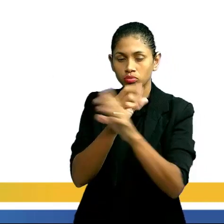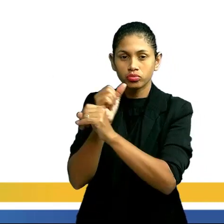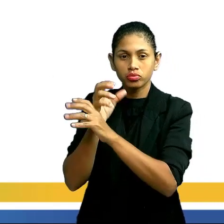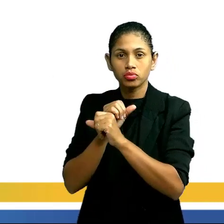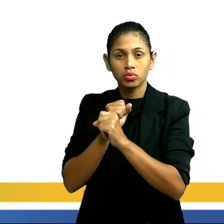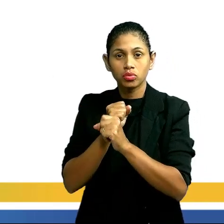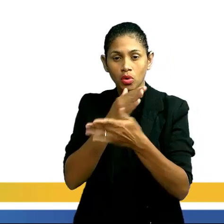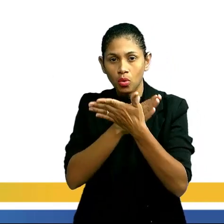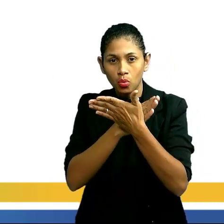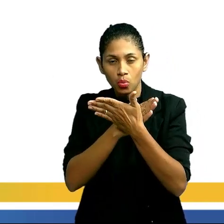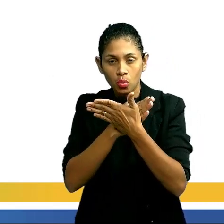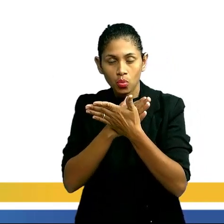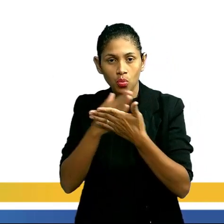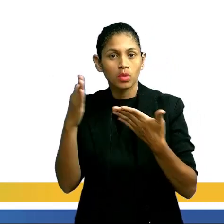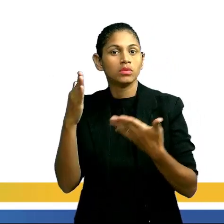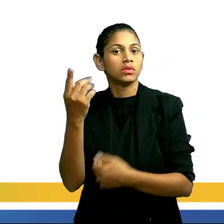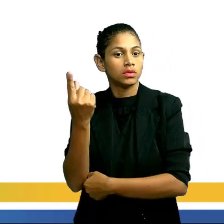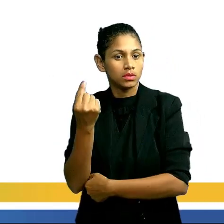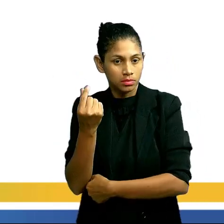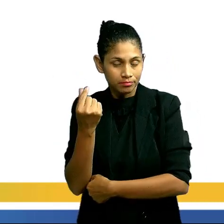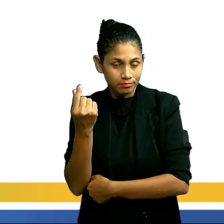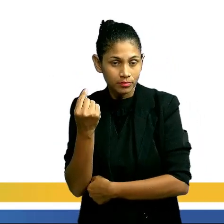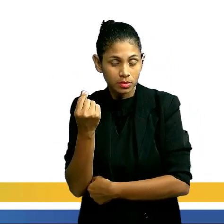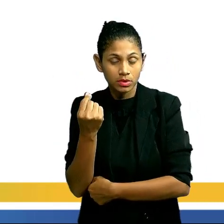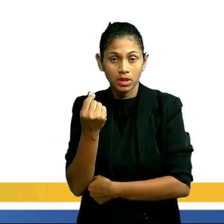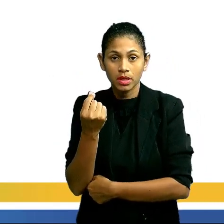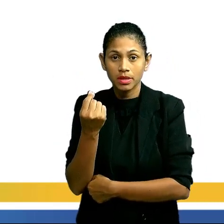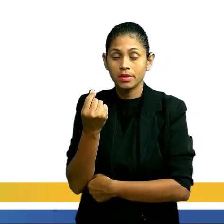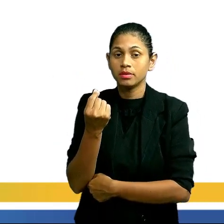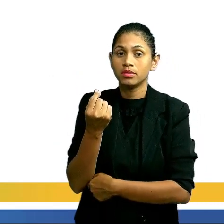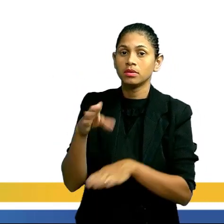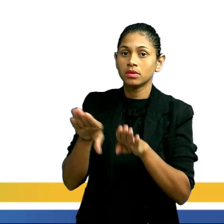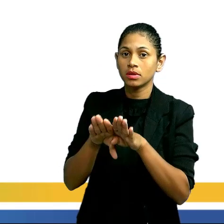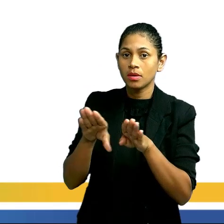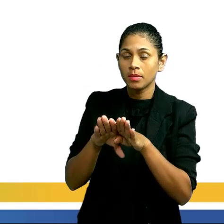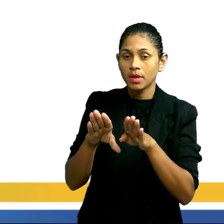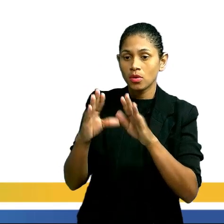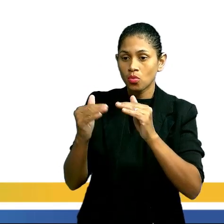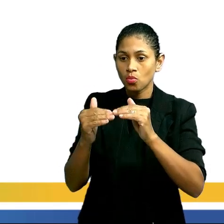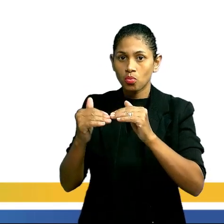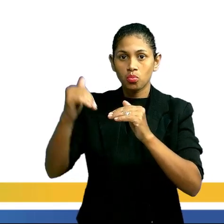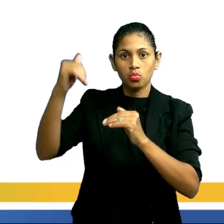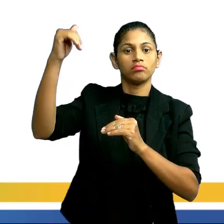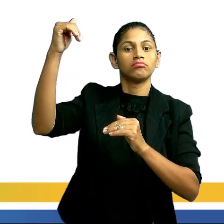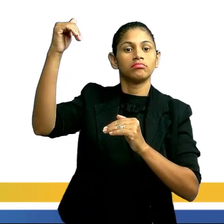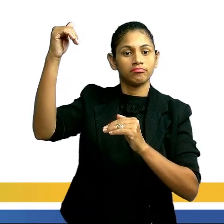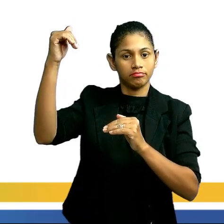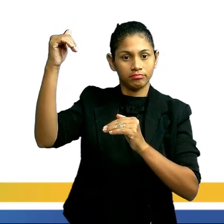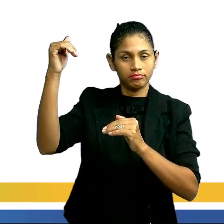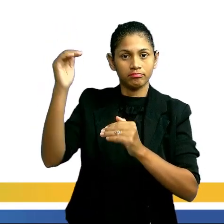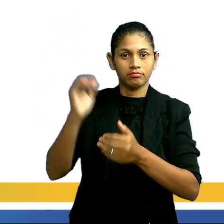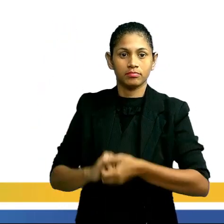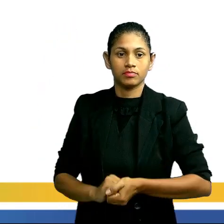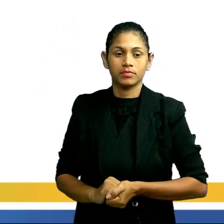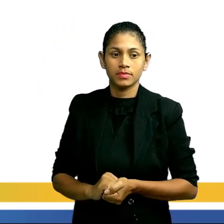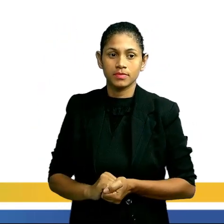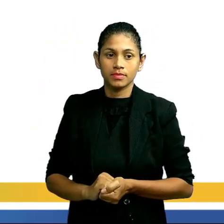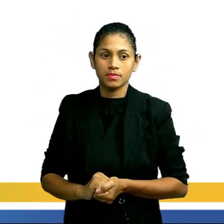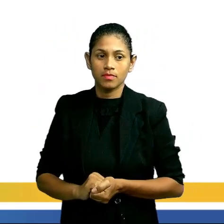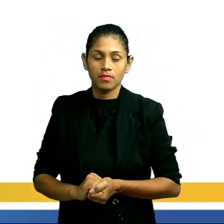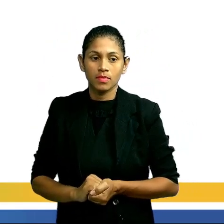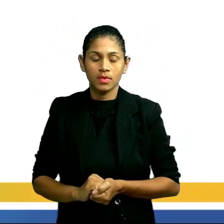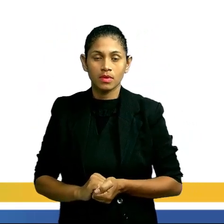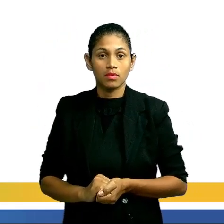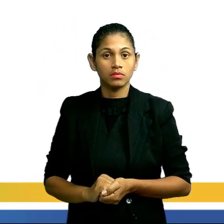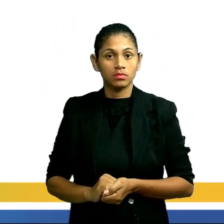valor de aumento e, através de uma regra de 3, calculamos quanto é a porcentagem do aumento. Então, o valor